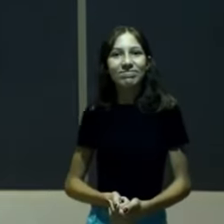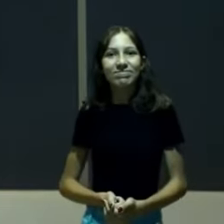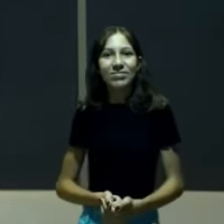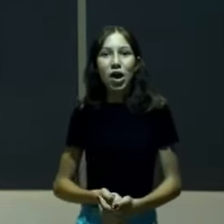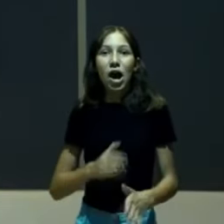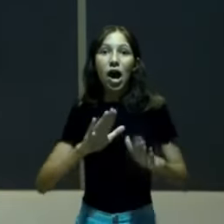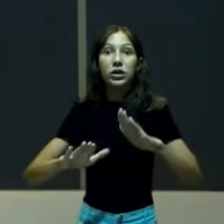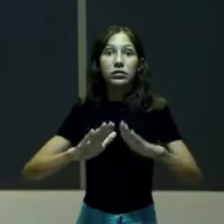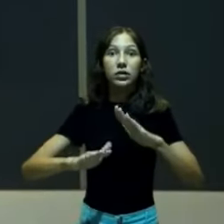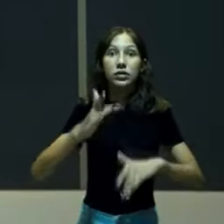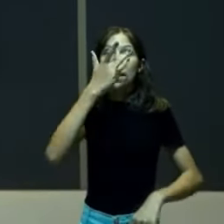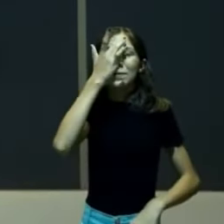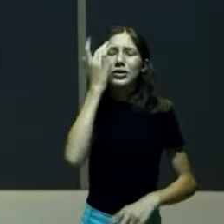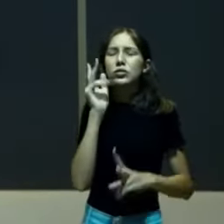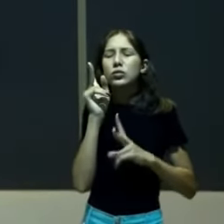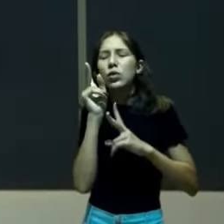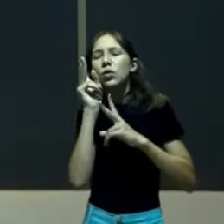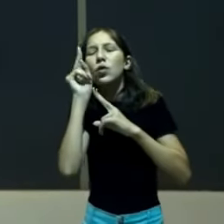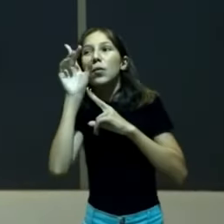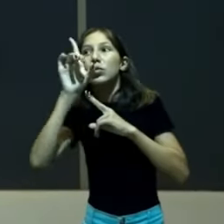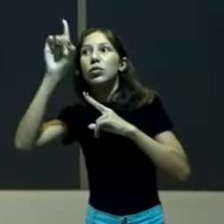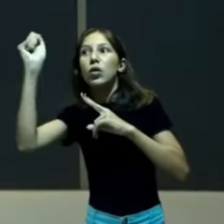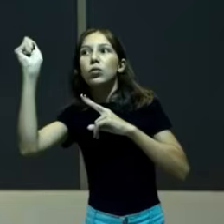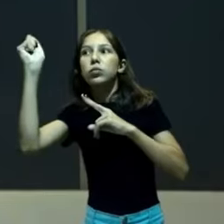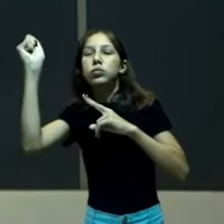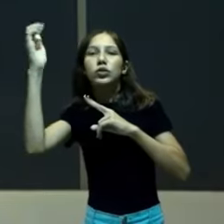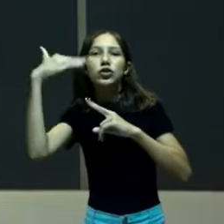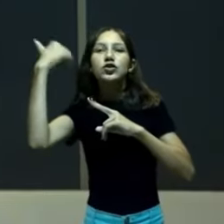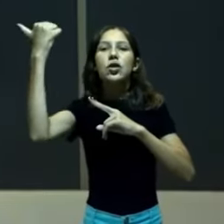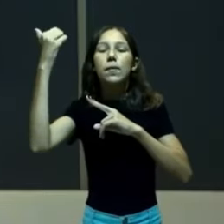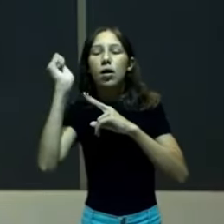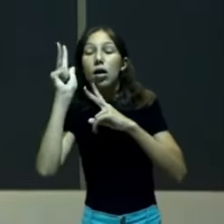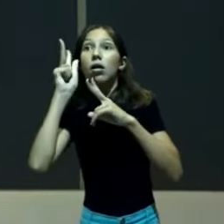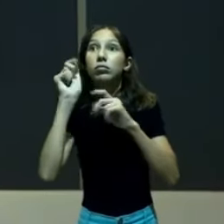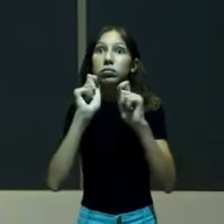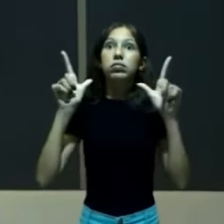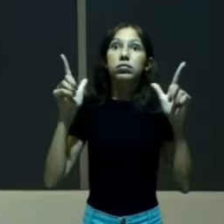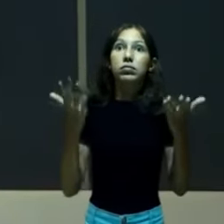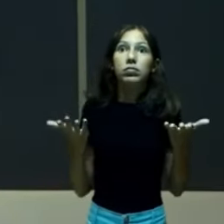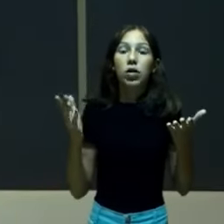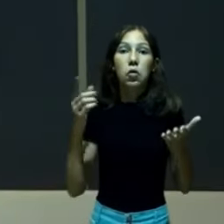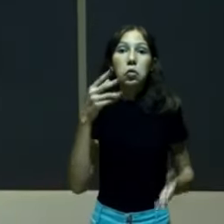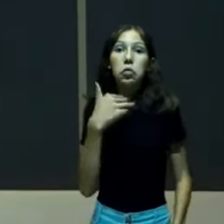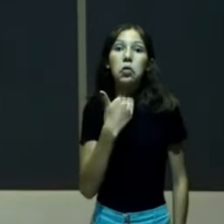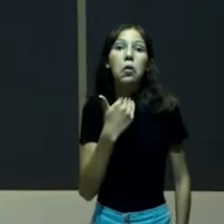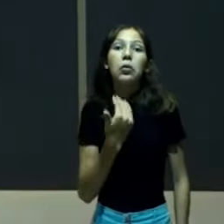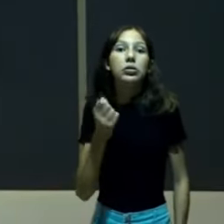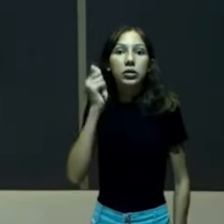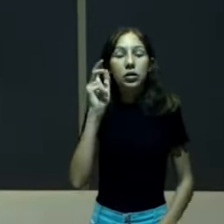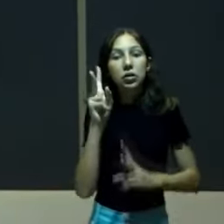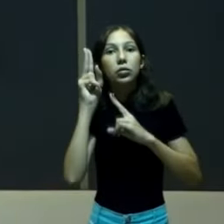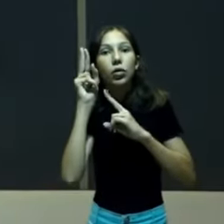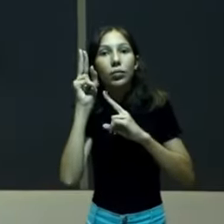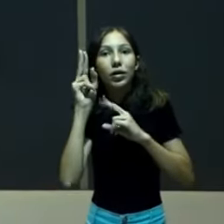ele tira o sono do outro, ele faz fulano pensar em você e não dormir de noite e no outro dia ter que